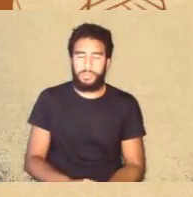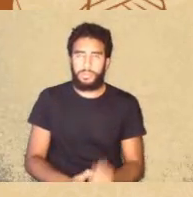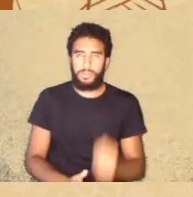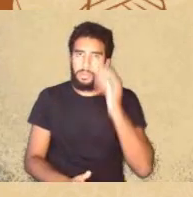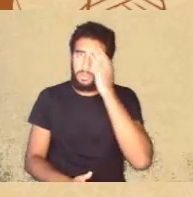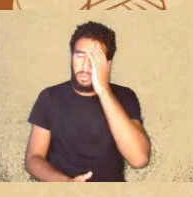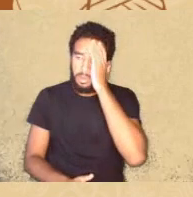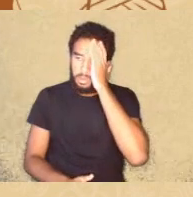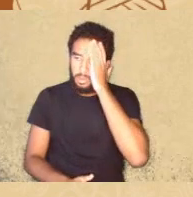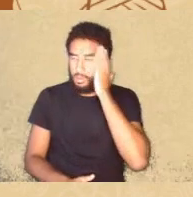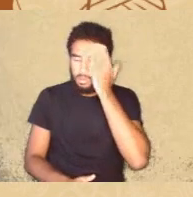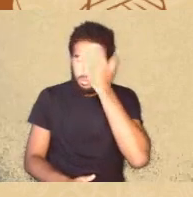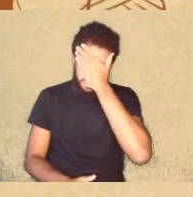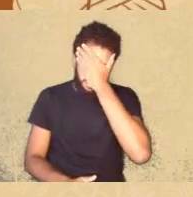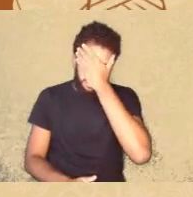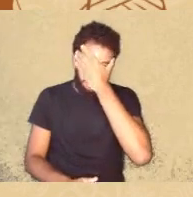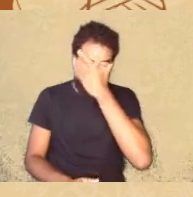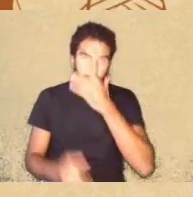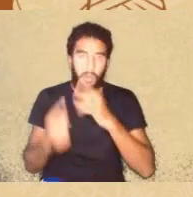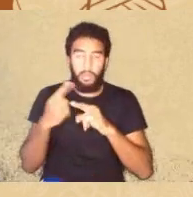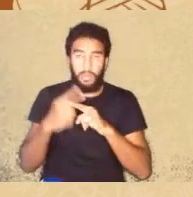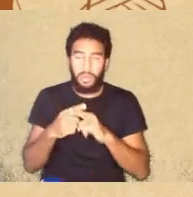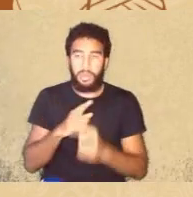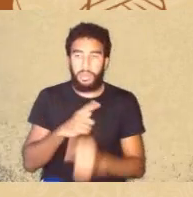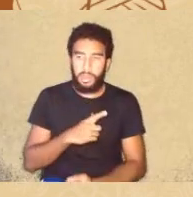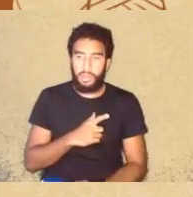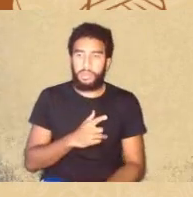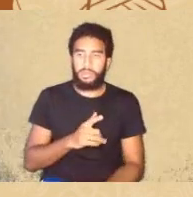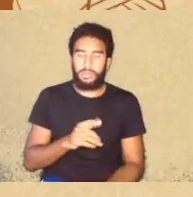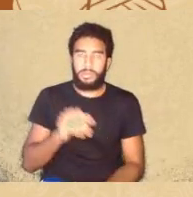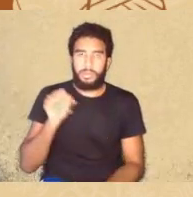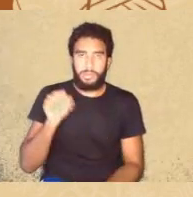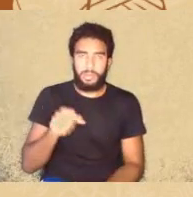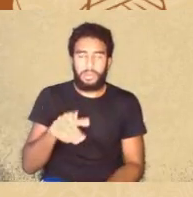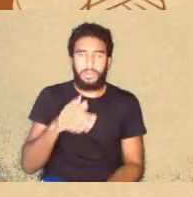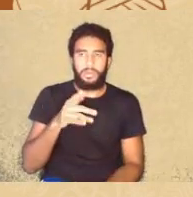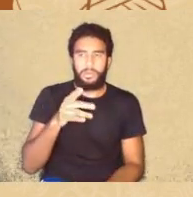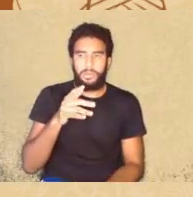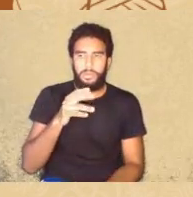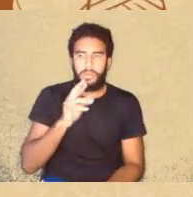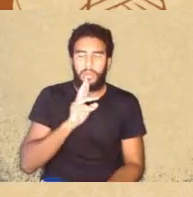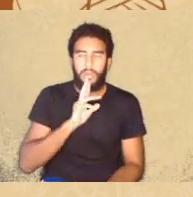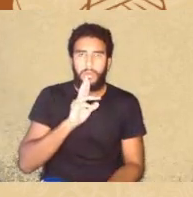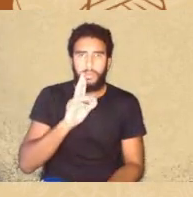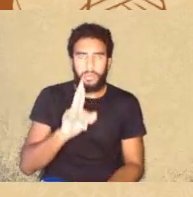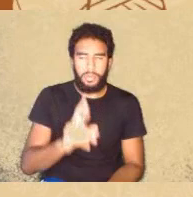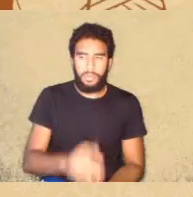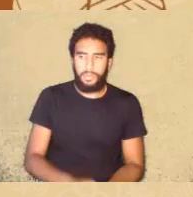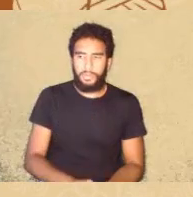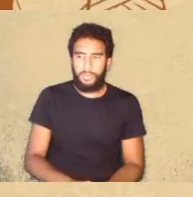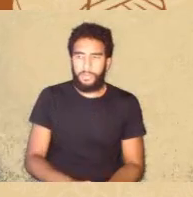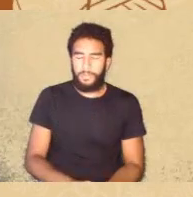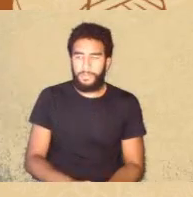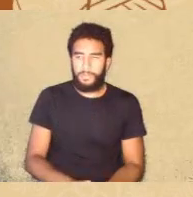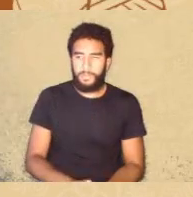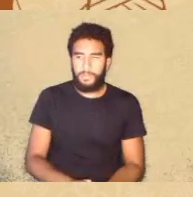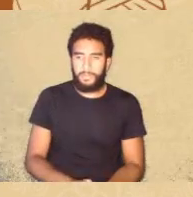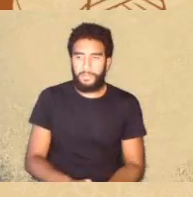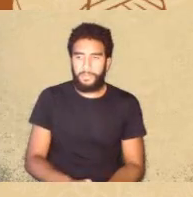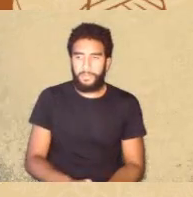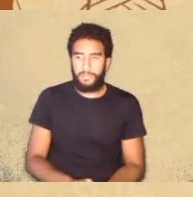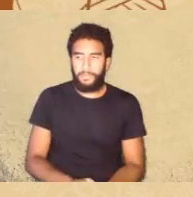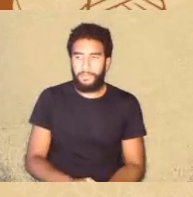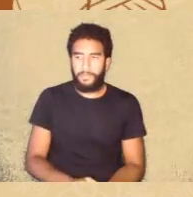sentido quantitativo das coisas. Eu estava refletindo sobre isso. Não só assim, às vezes as pessoas têm